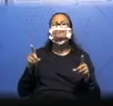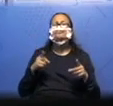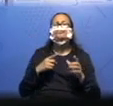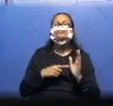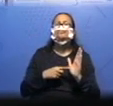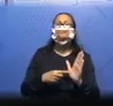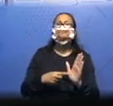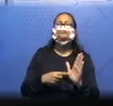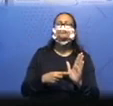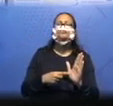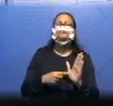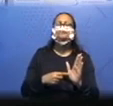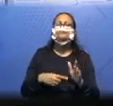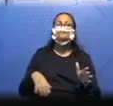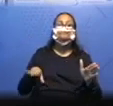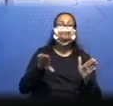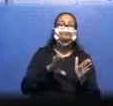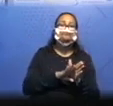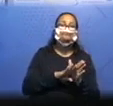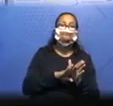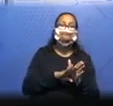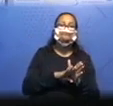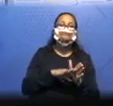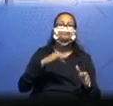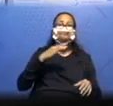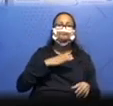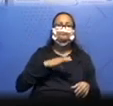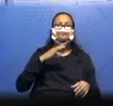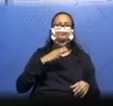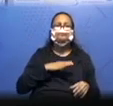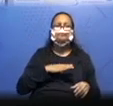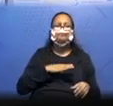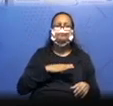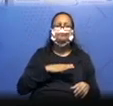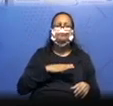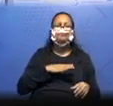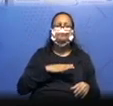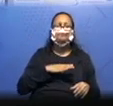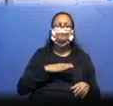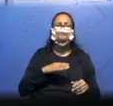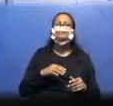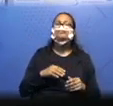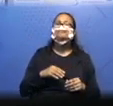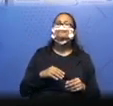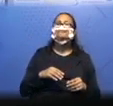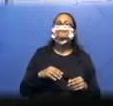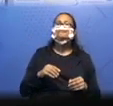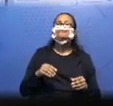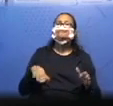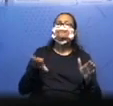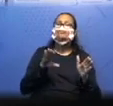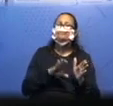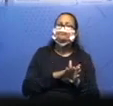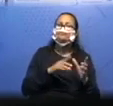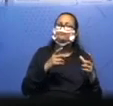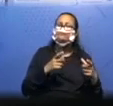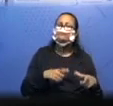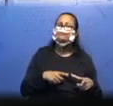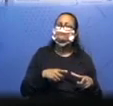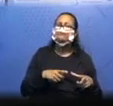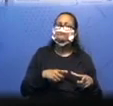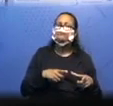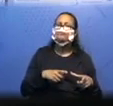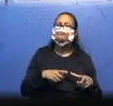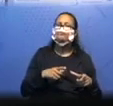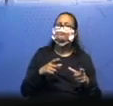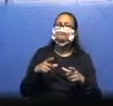Do que a canção me fala? Olha lá, a chegada dos portugueses a Pindorama, porque a craseado